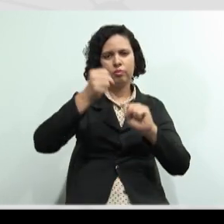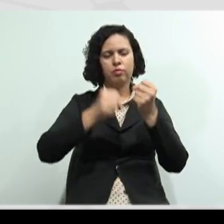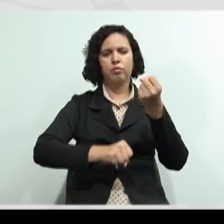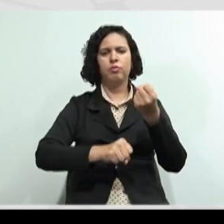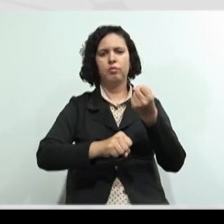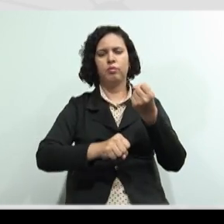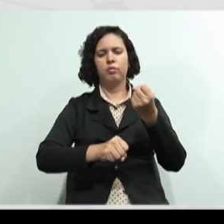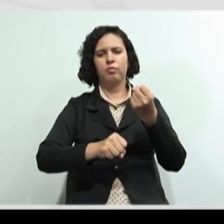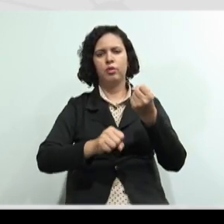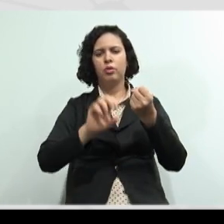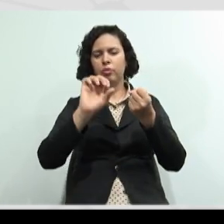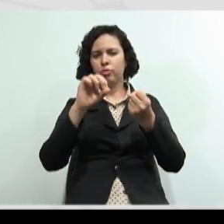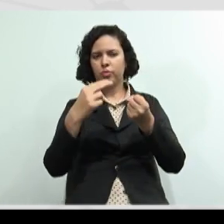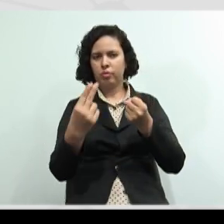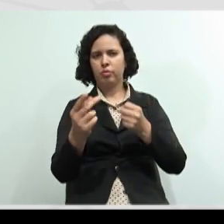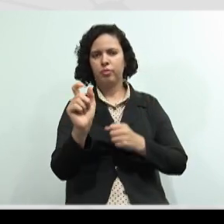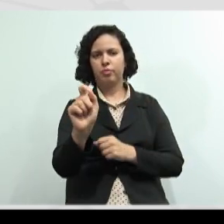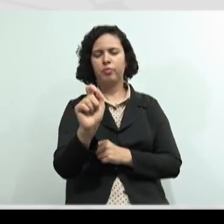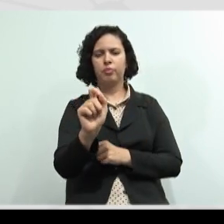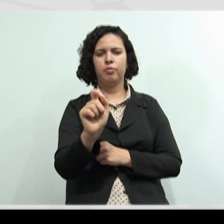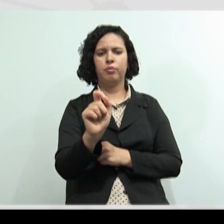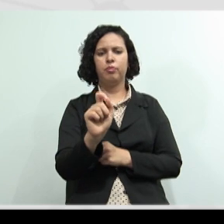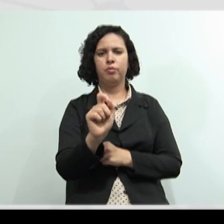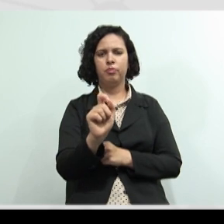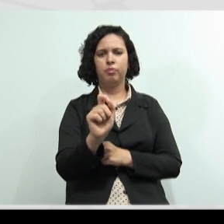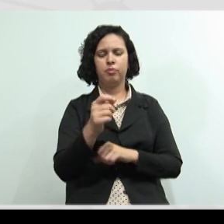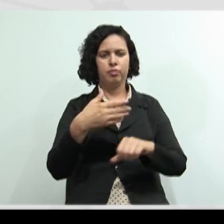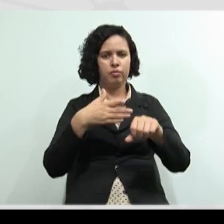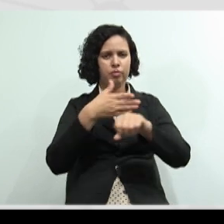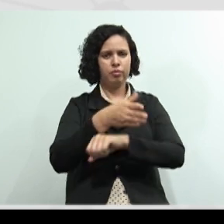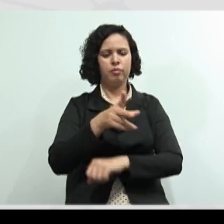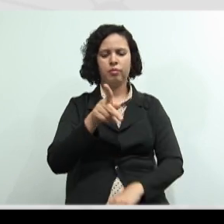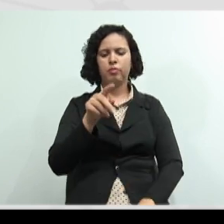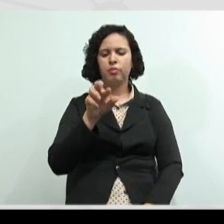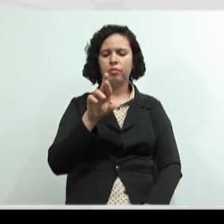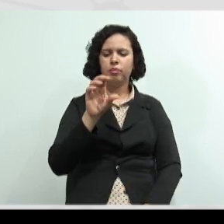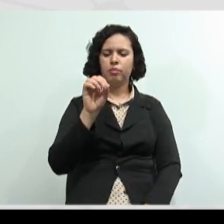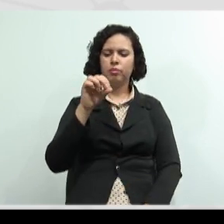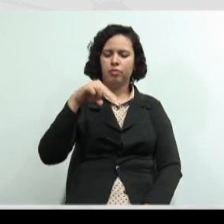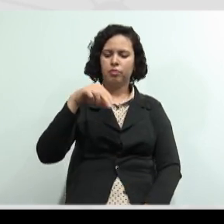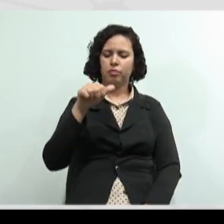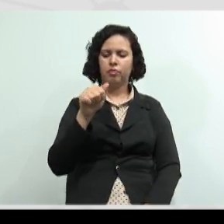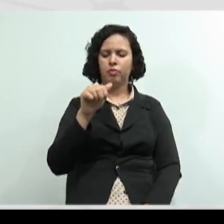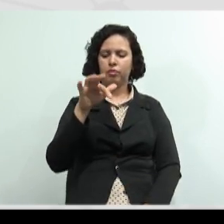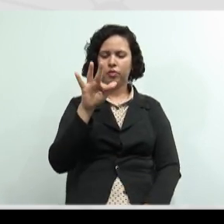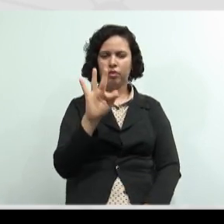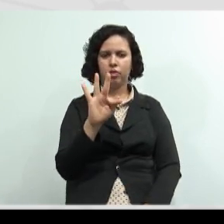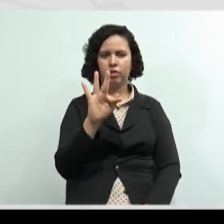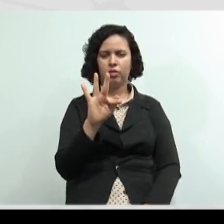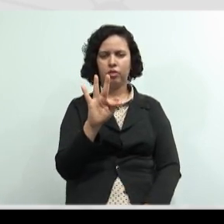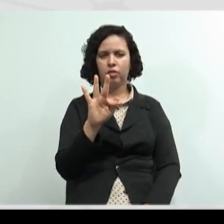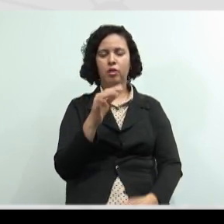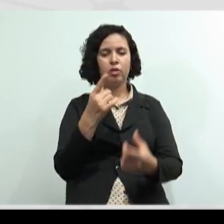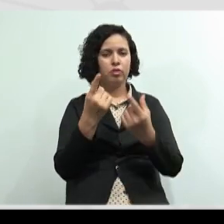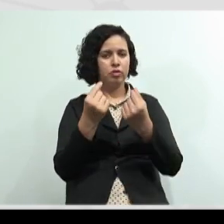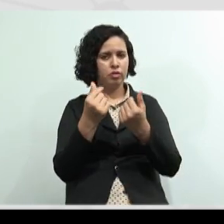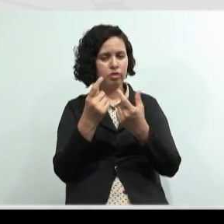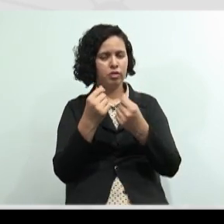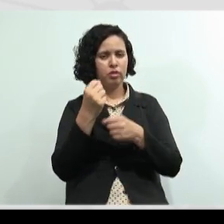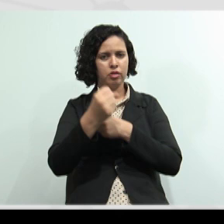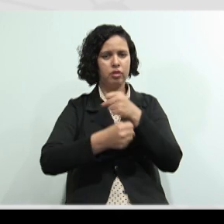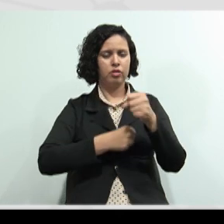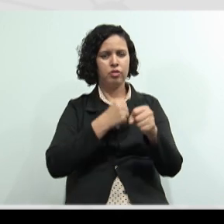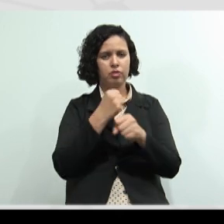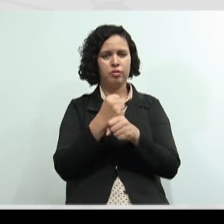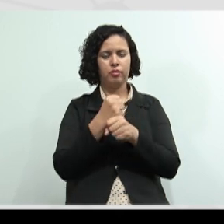infraestrutura. E aí a gente fala que para acessar o PRONAF, a renda bruta anual dos agricultores familiares deve